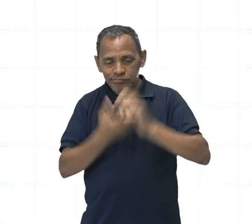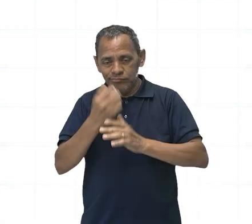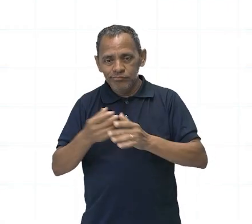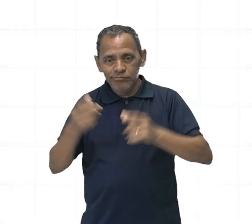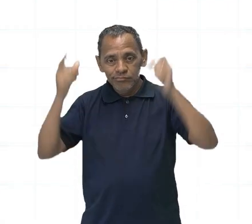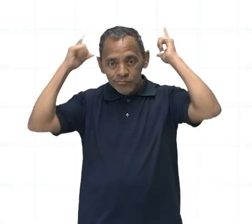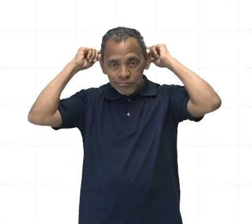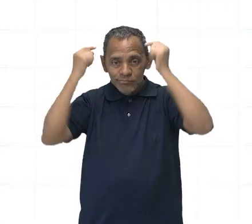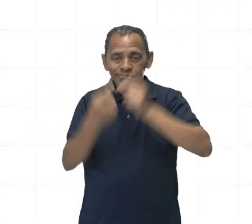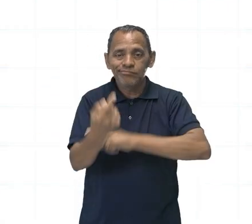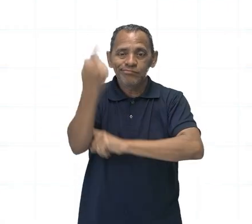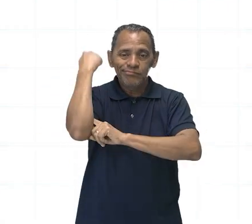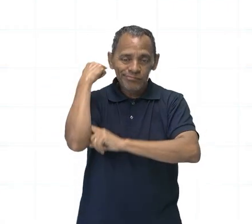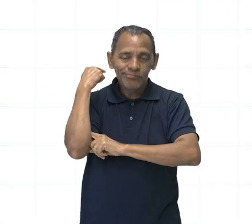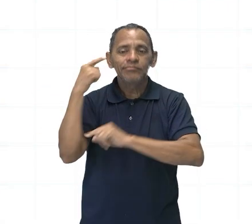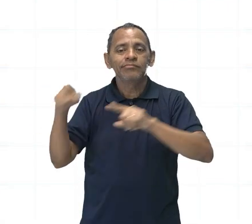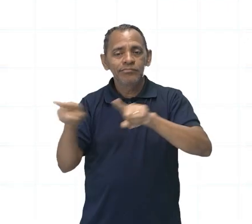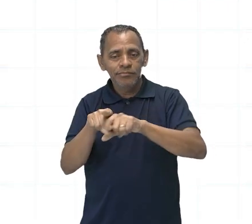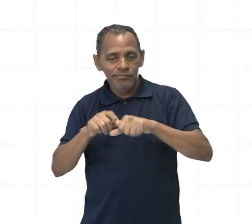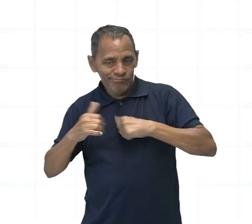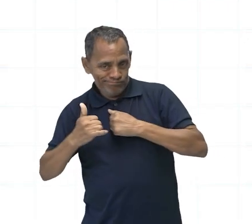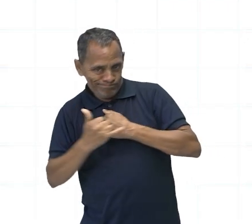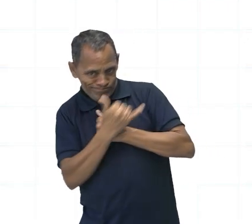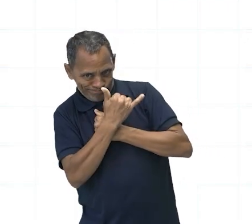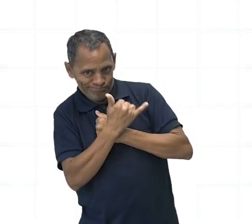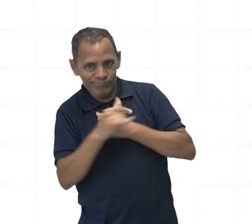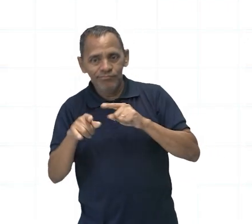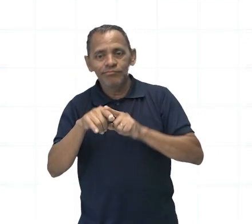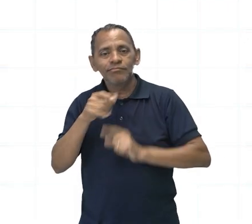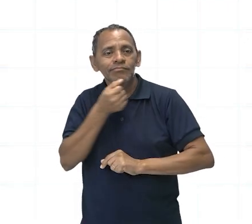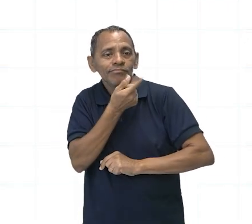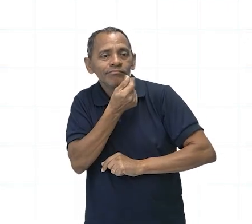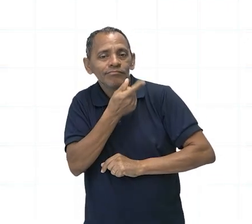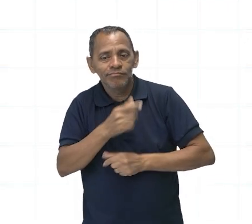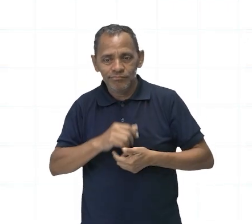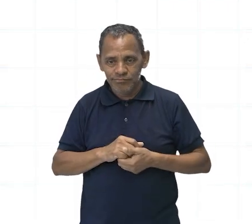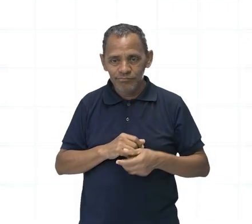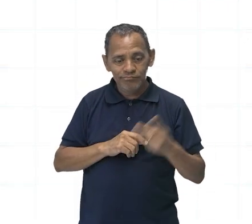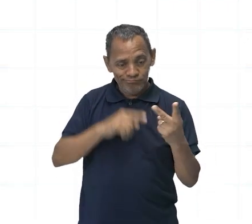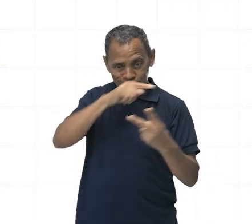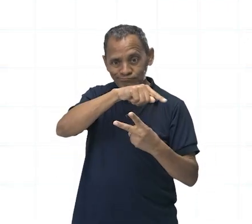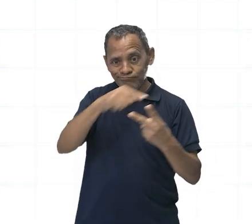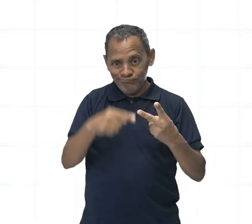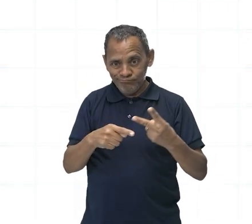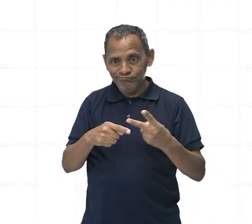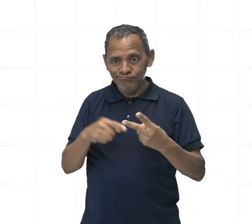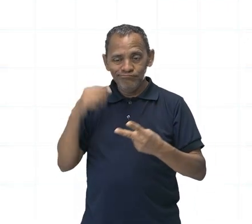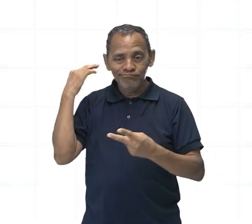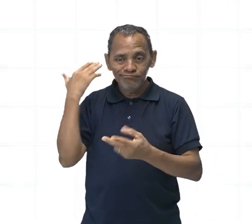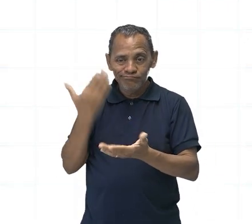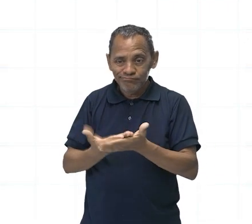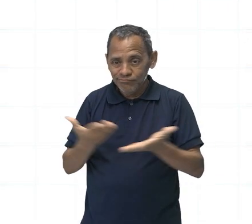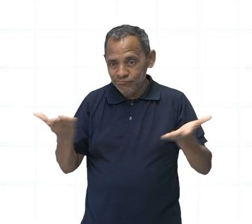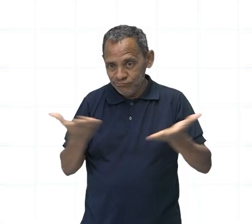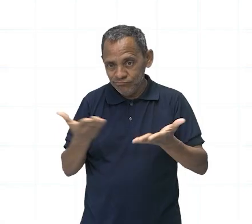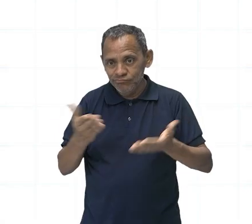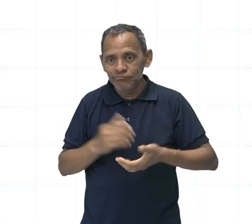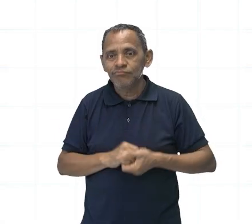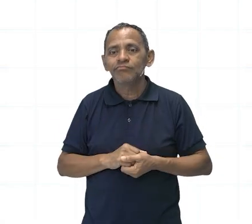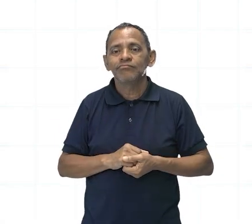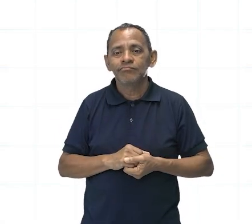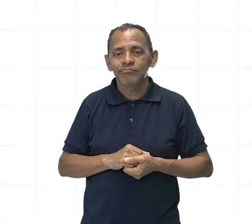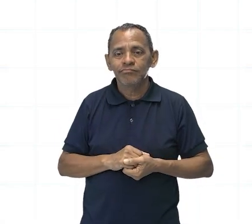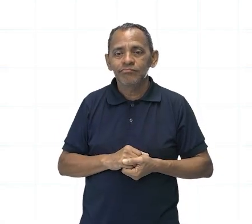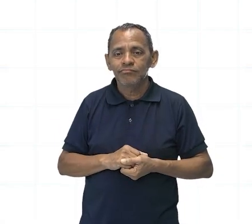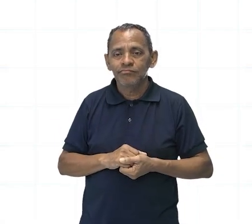a tragédia e a comédia. Então, até os dias atuais, nós nos baseamos também lá no